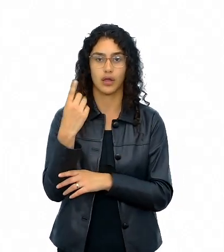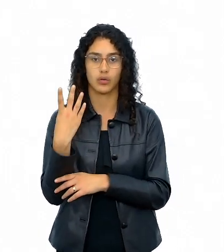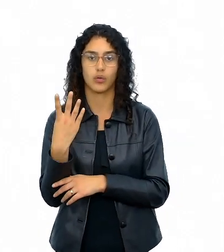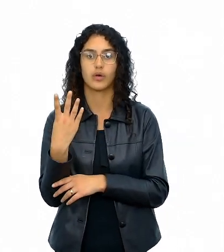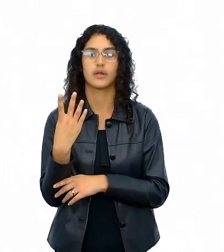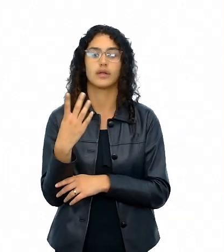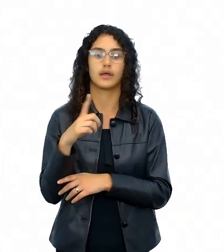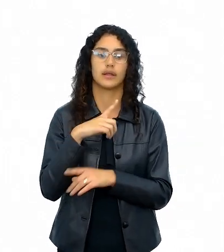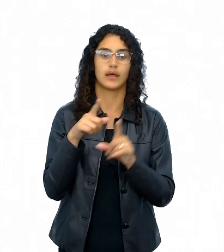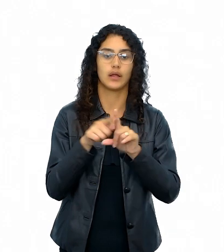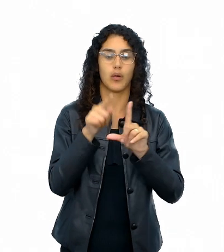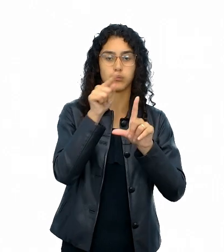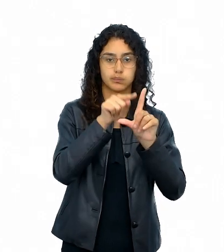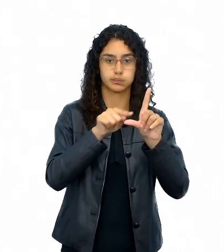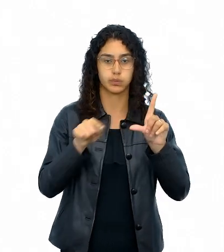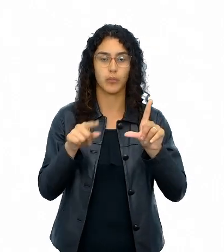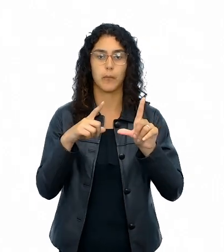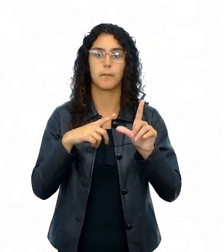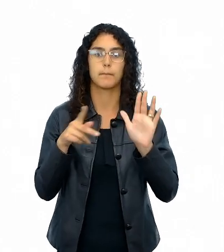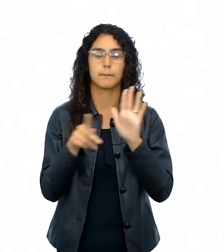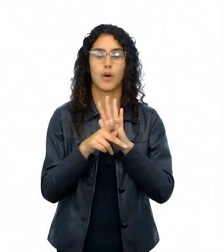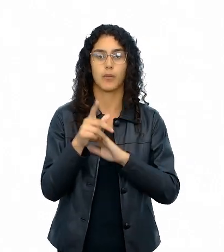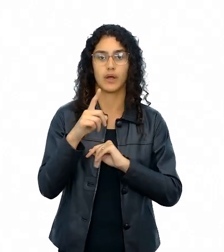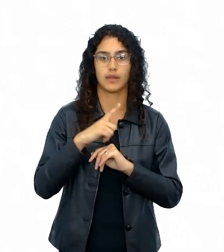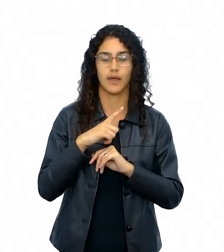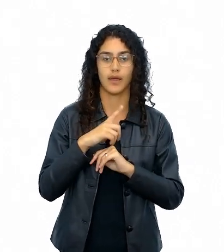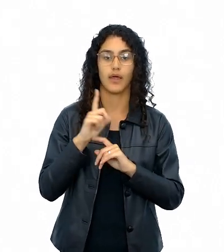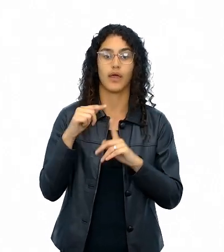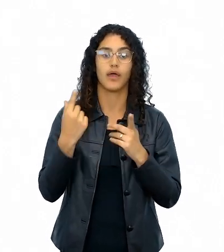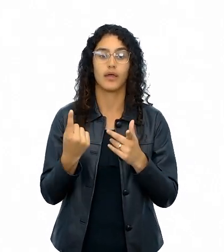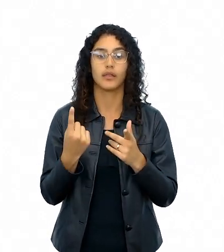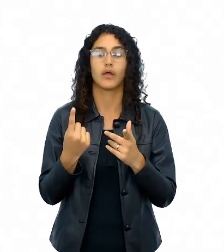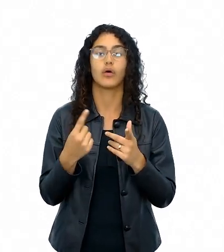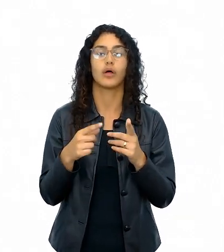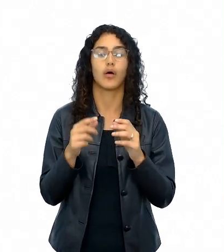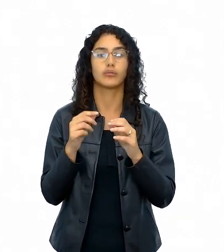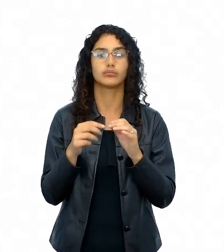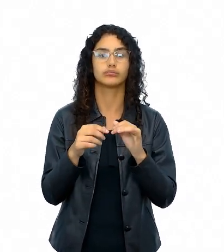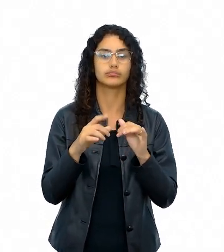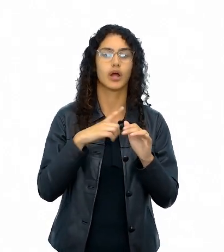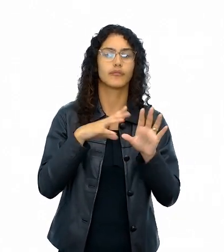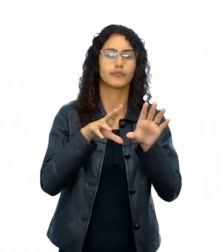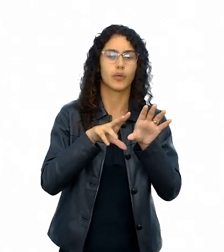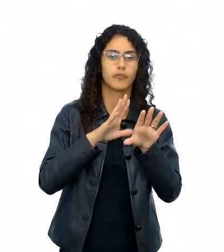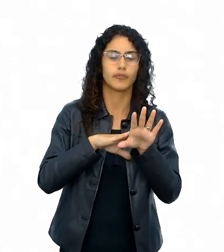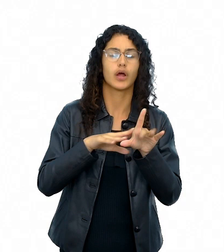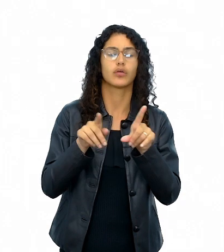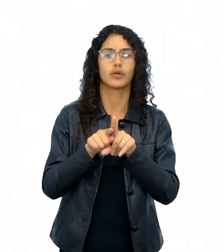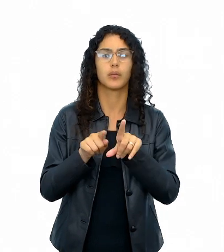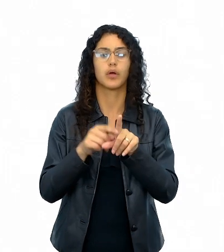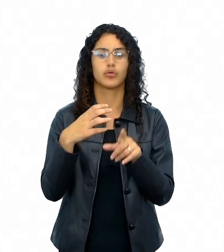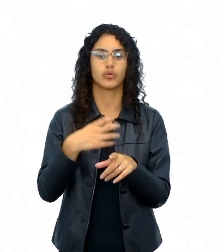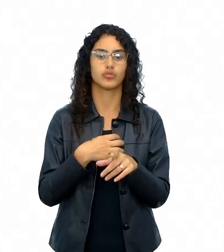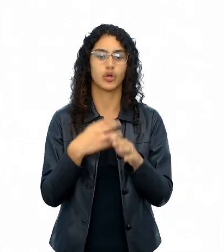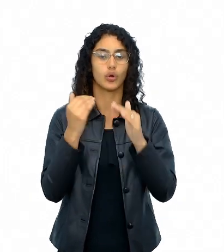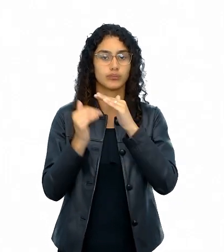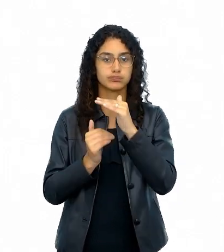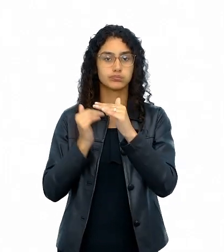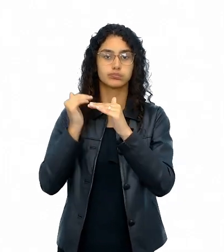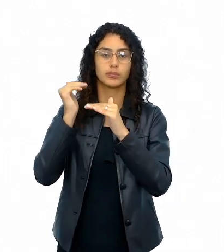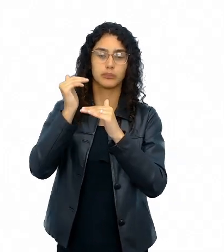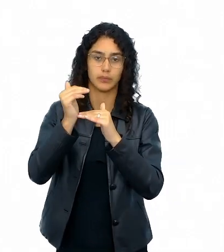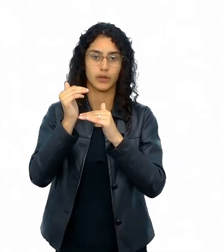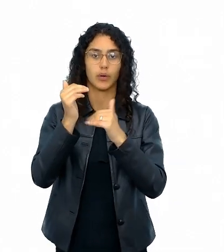isótopo radioativo do carbono, né? E esse isótopo, então, ele é criado, ele é formado, né, em camadas superiores